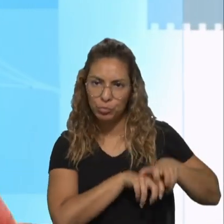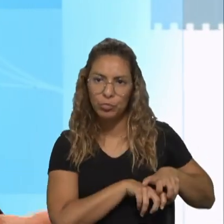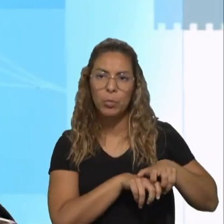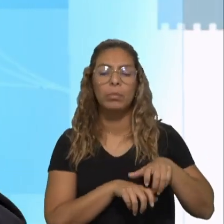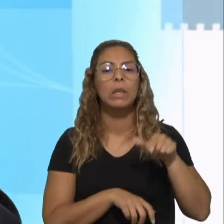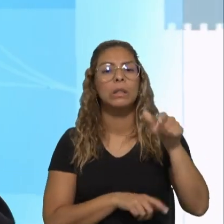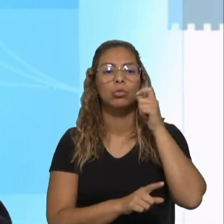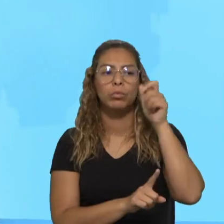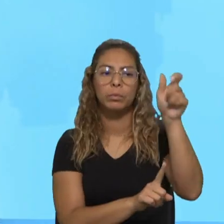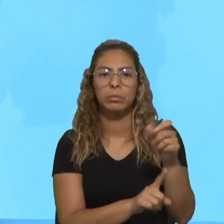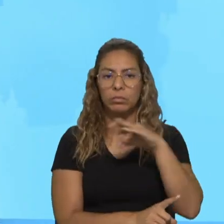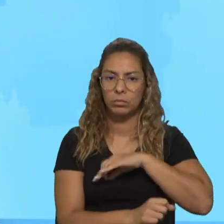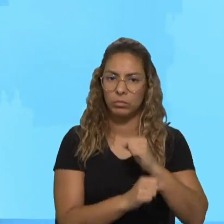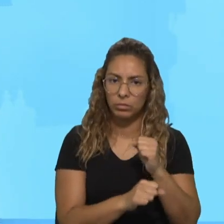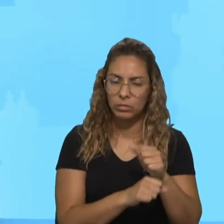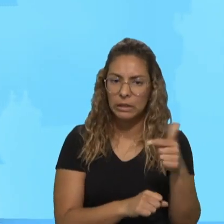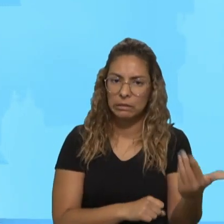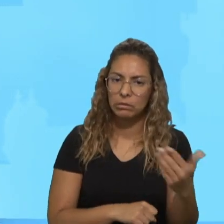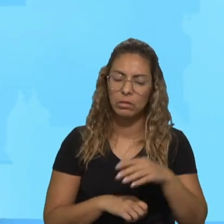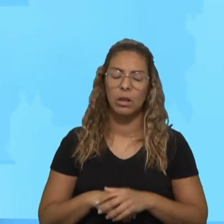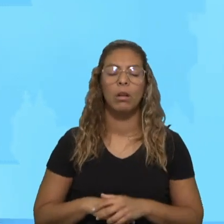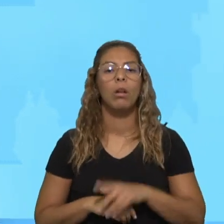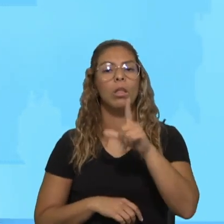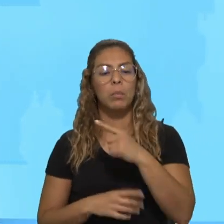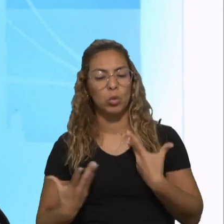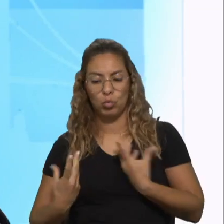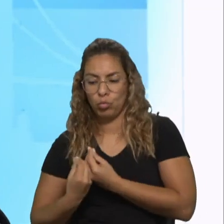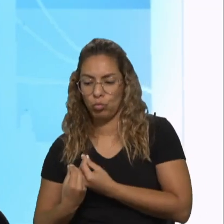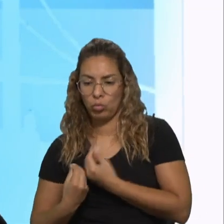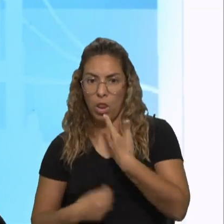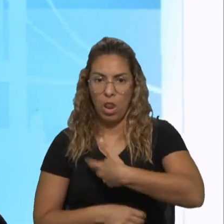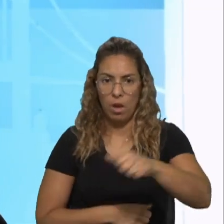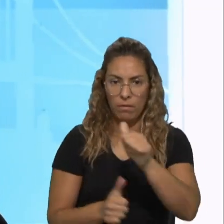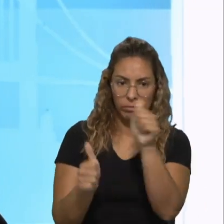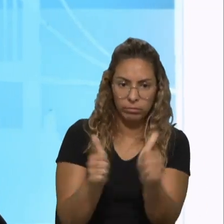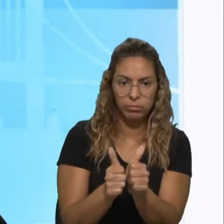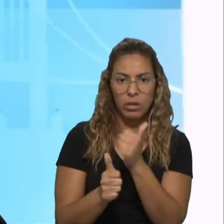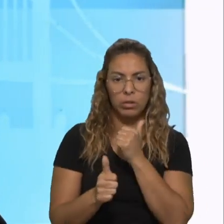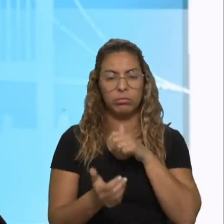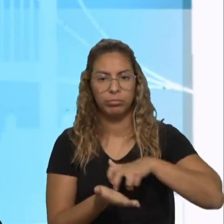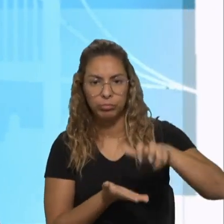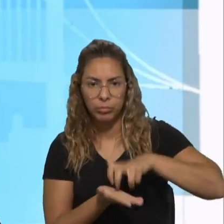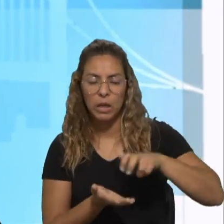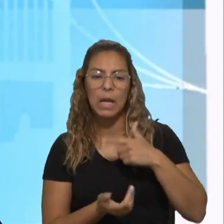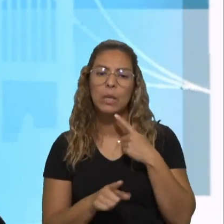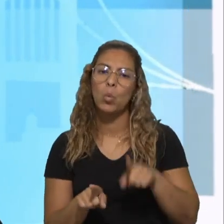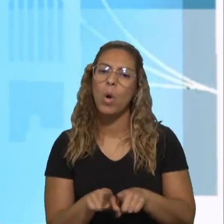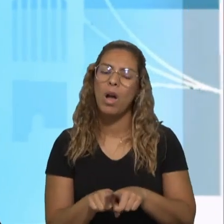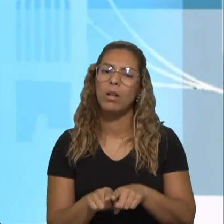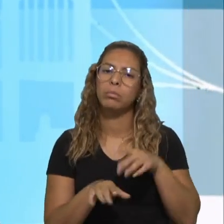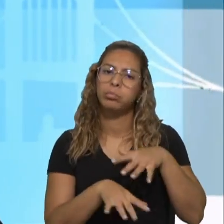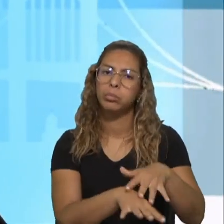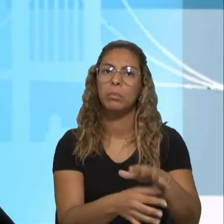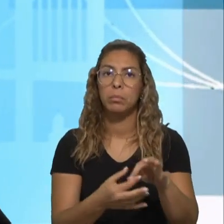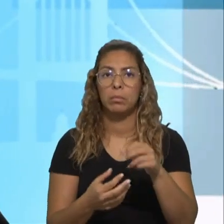que também levam peregrinos. E, portanto, há aqui toda uma comunidade em redor do Tejo. O Tejo está cada vez mais